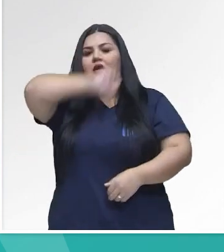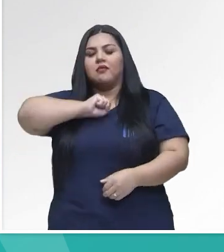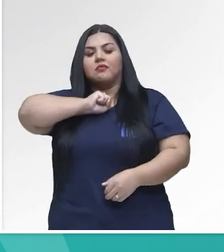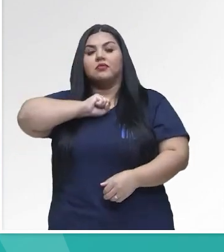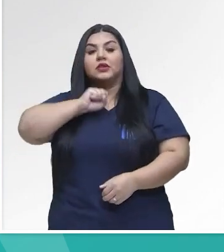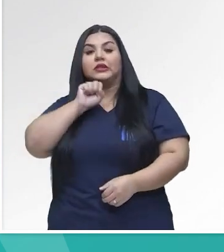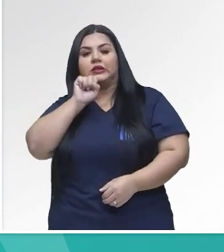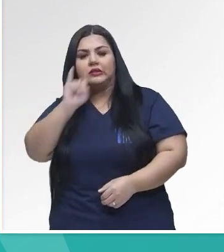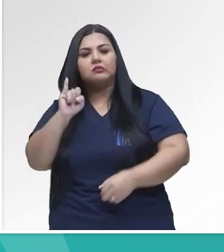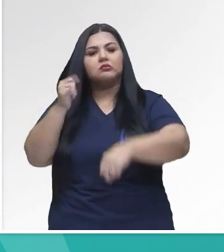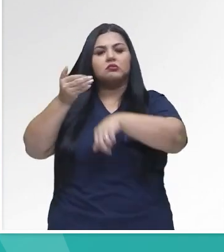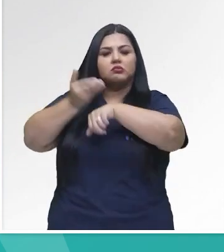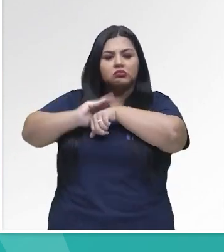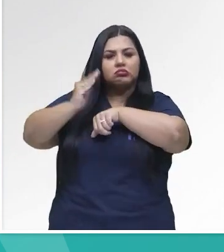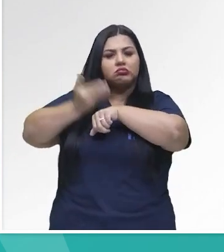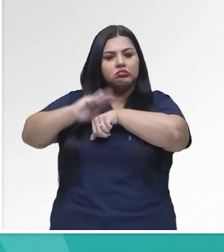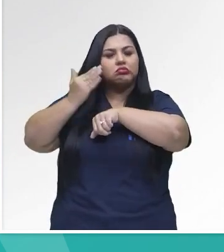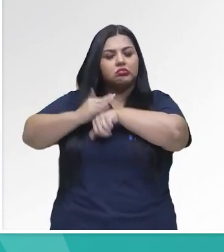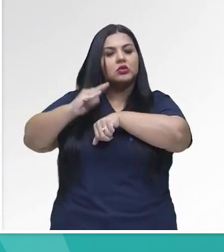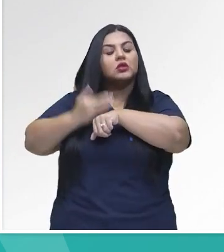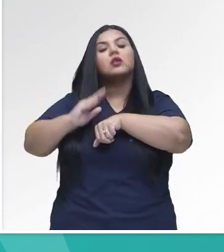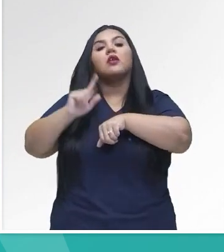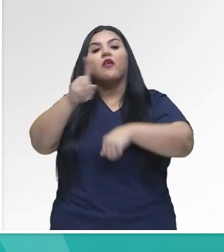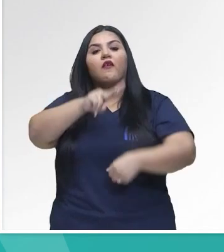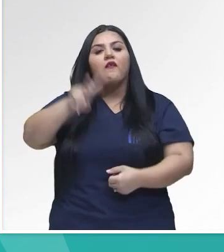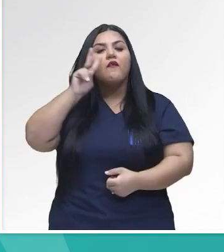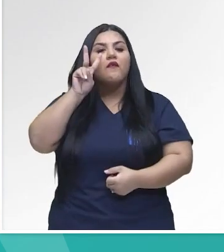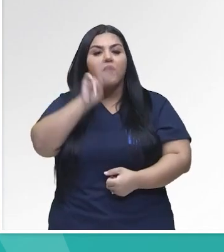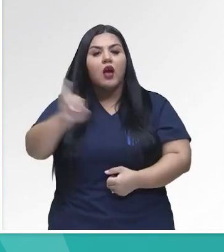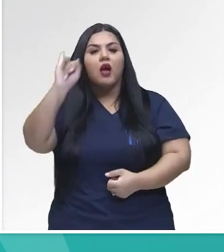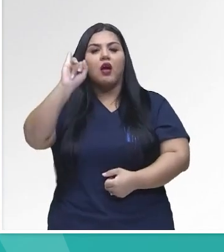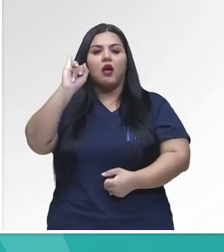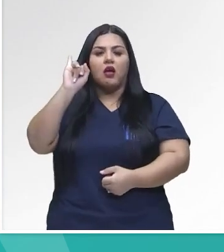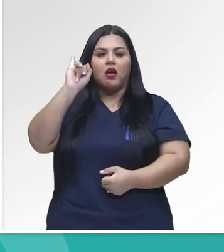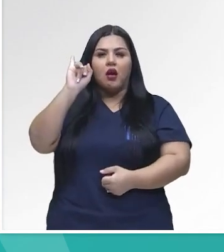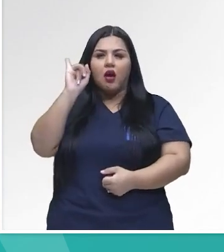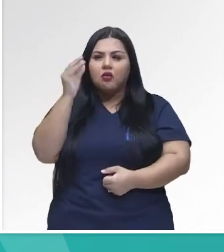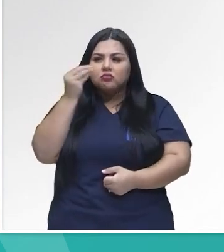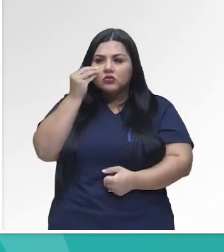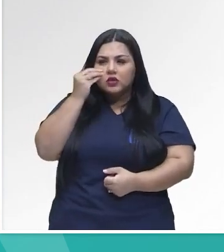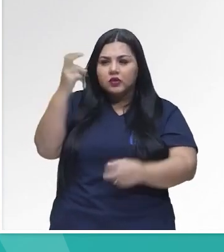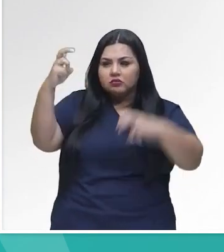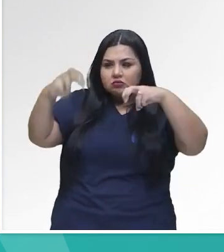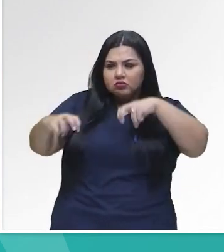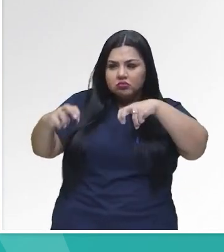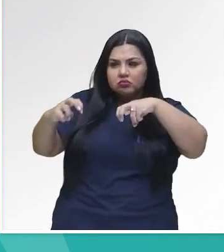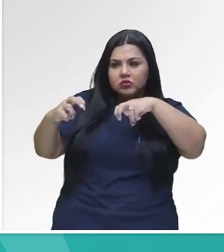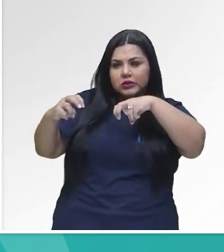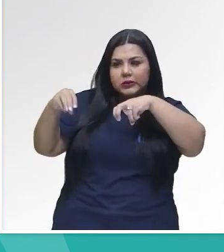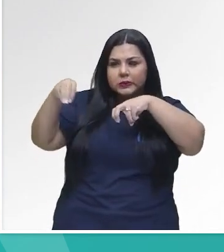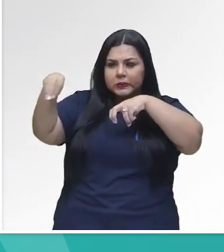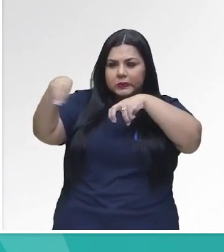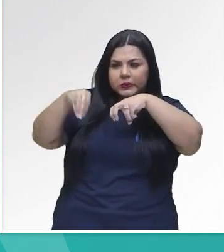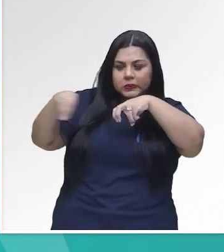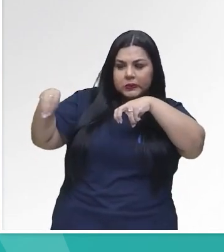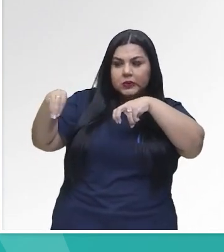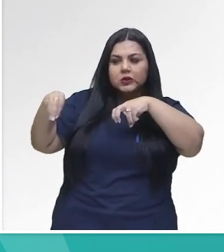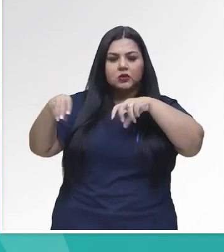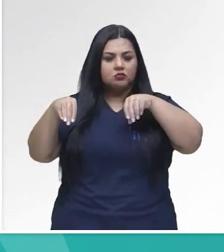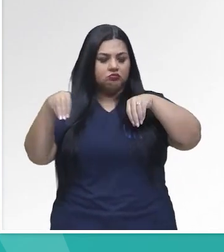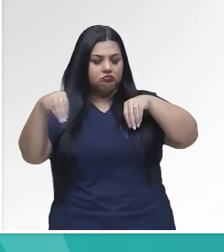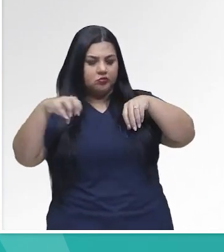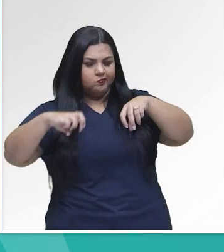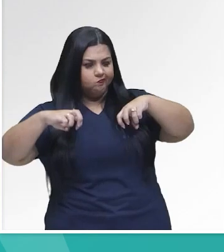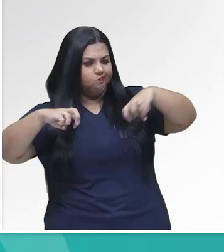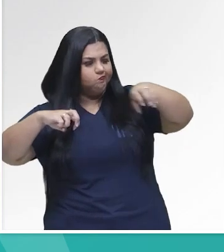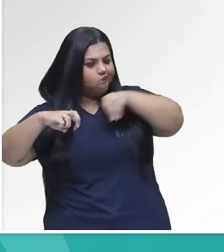estratégia praticando bastante. Aí você vai observando o jogo do teu adversário, para você poder fazer o seu